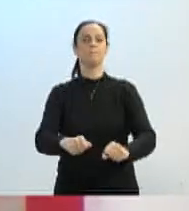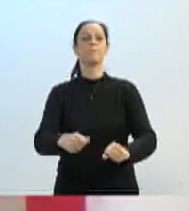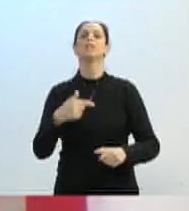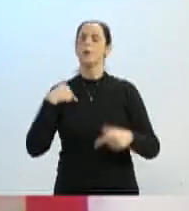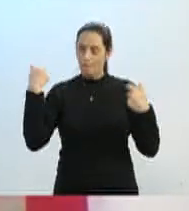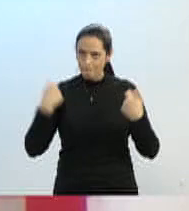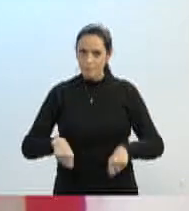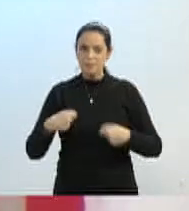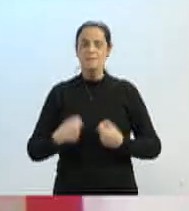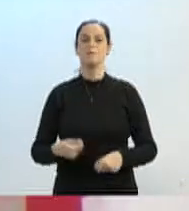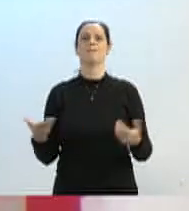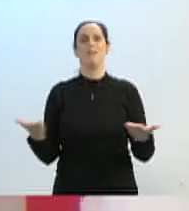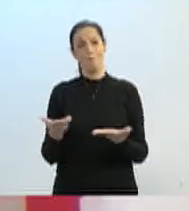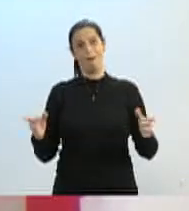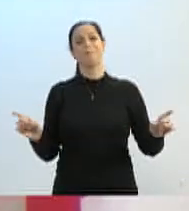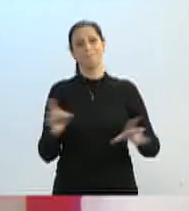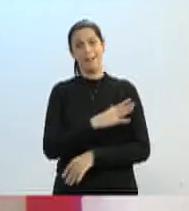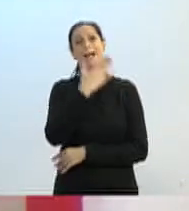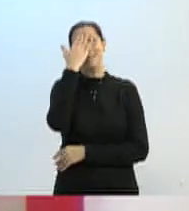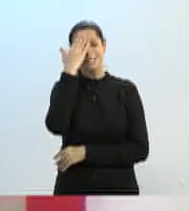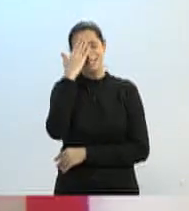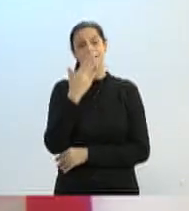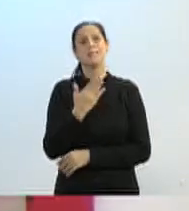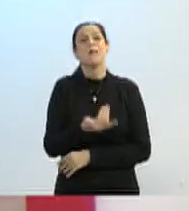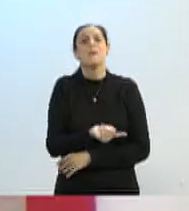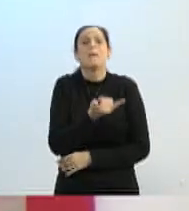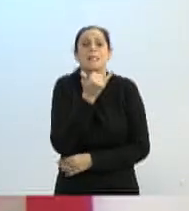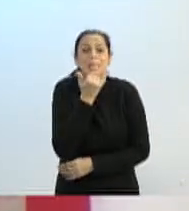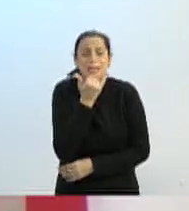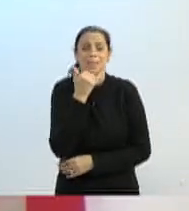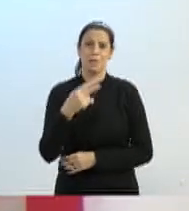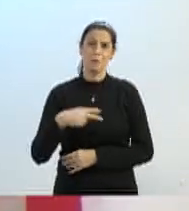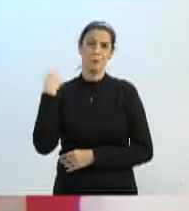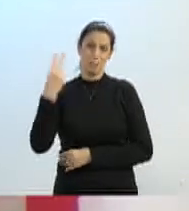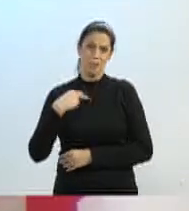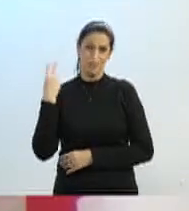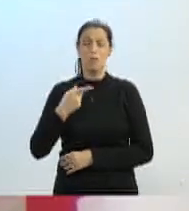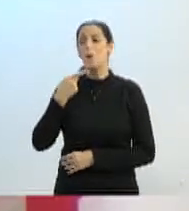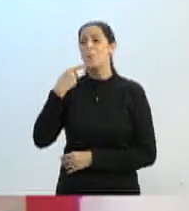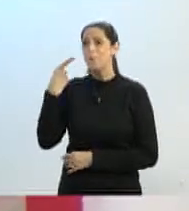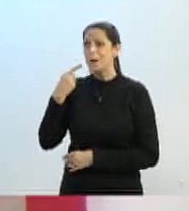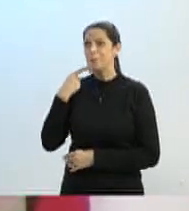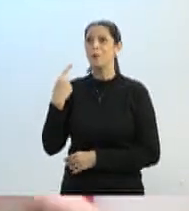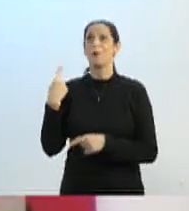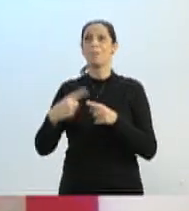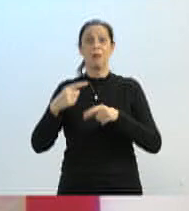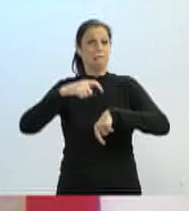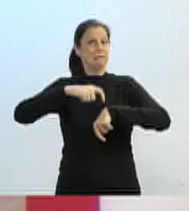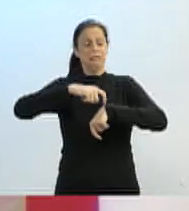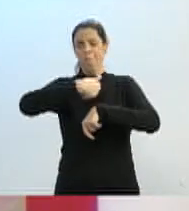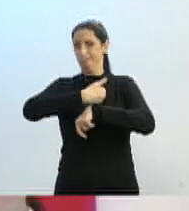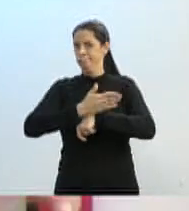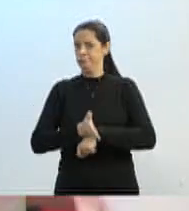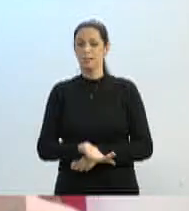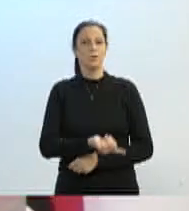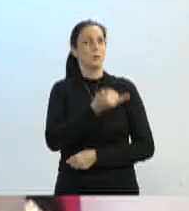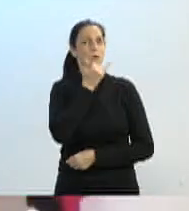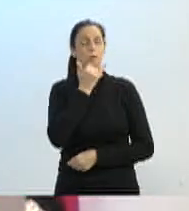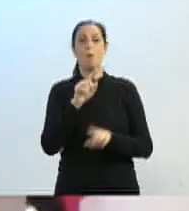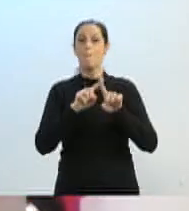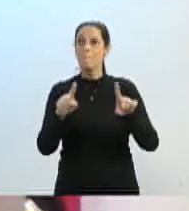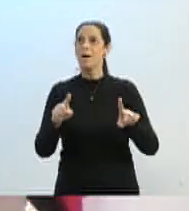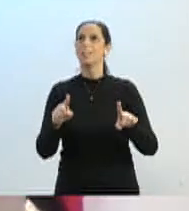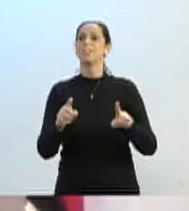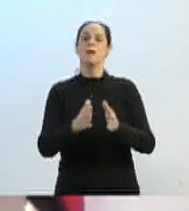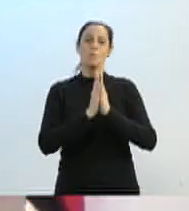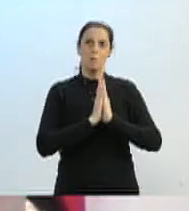preciso terminar, e assim, o senhor me perdoe, vereador Marcelo, que eu acabei ultrapassando o meu tempo, mas eu gostaria, presidente,